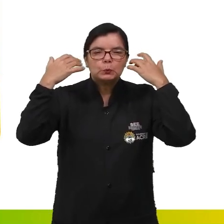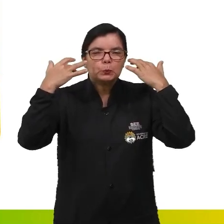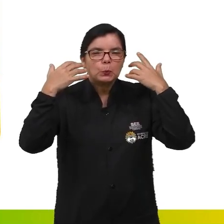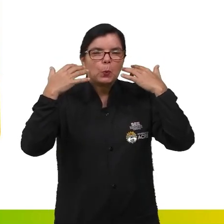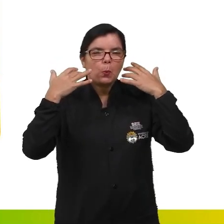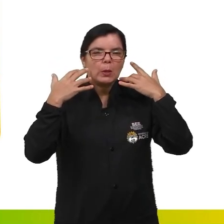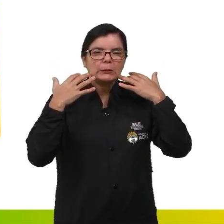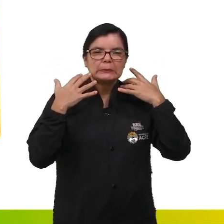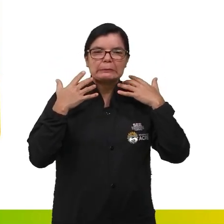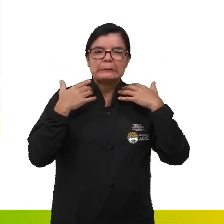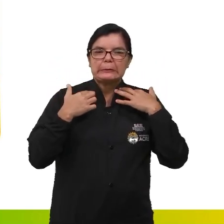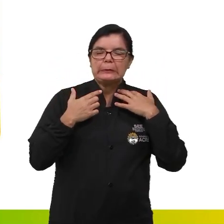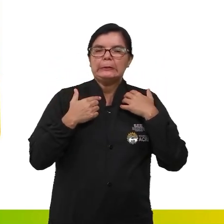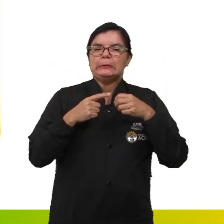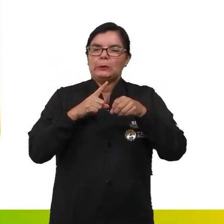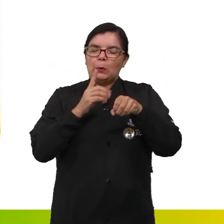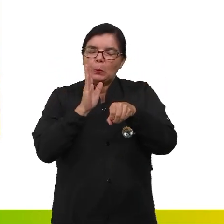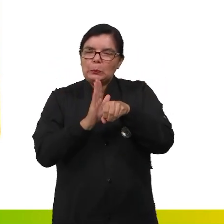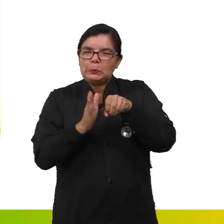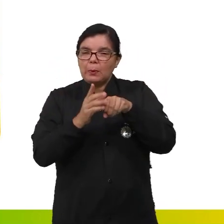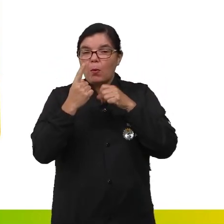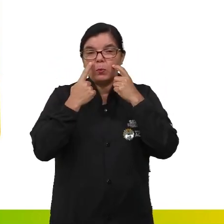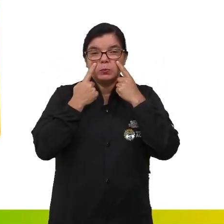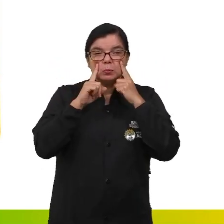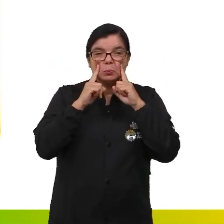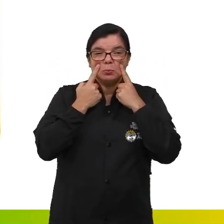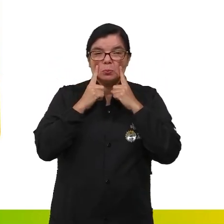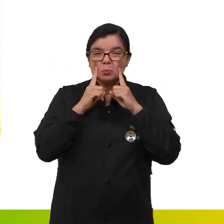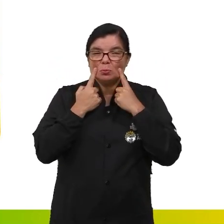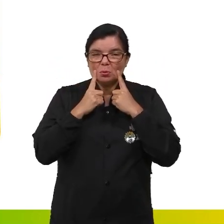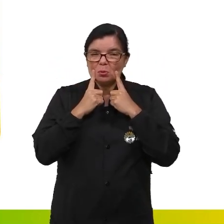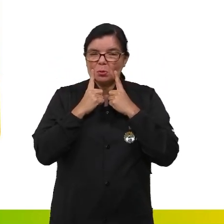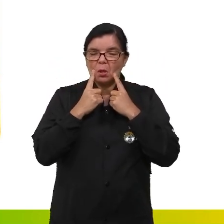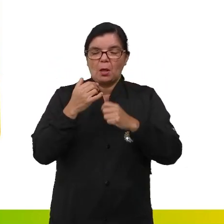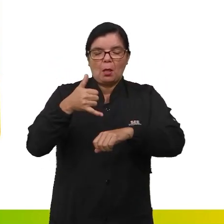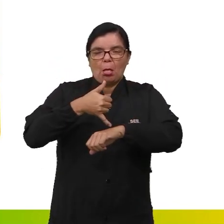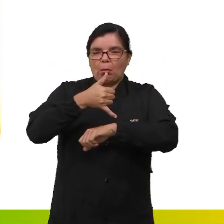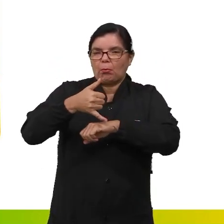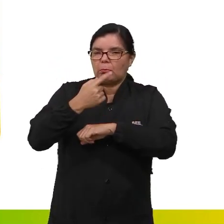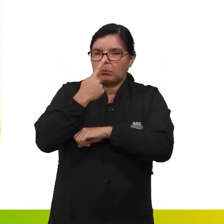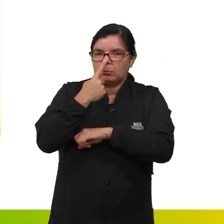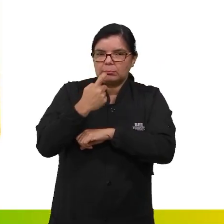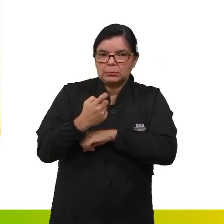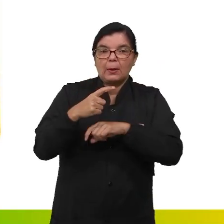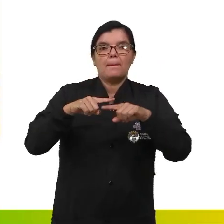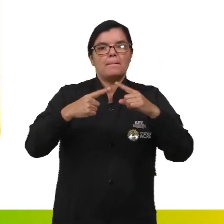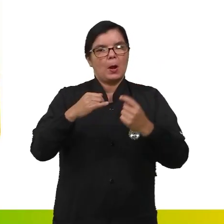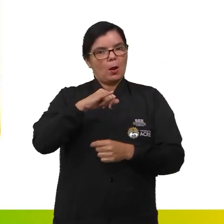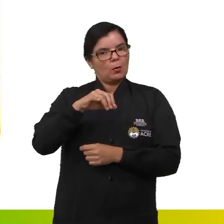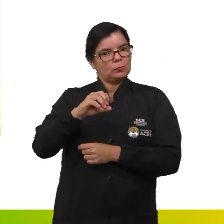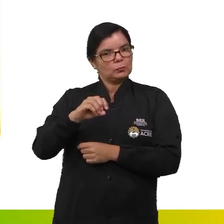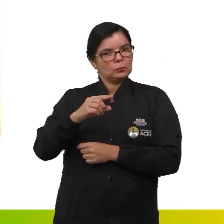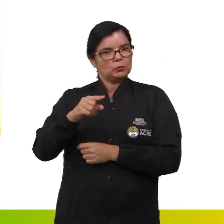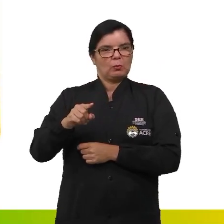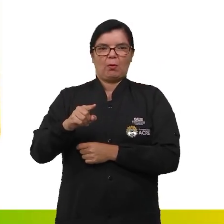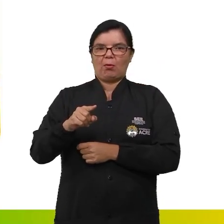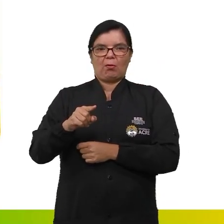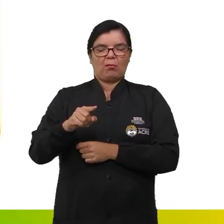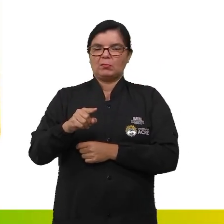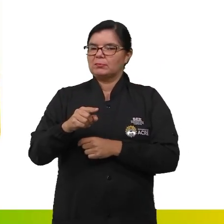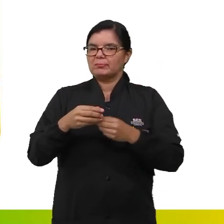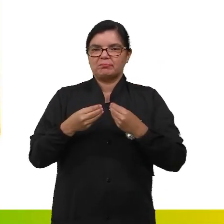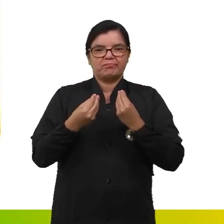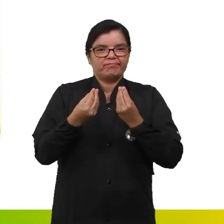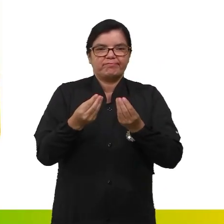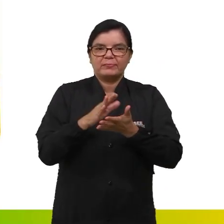tresandando a uma mistura de suor com cebola crua e gordura podre. Mas João Romão nem dava por